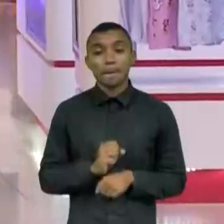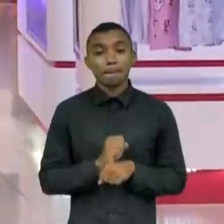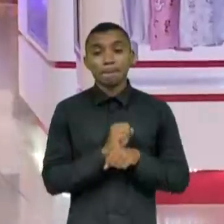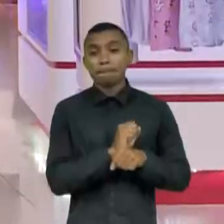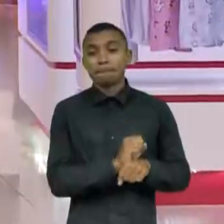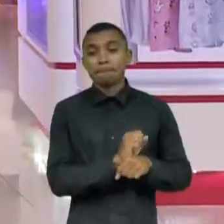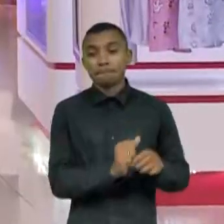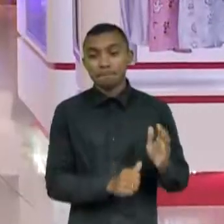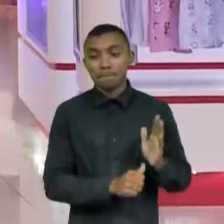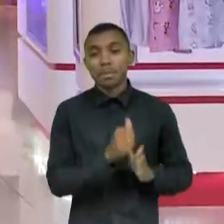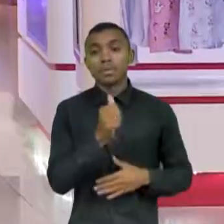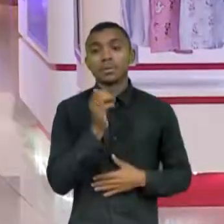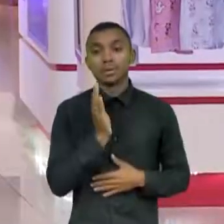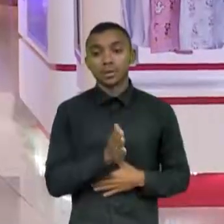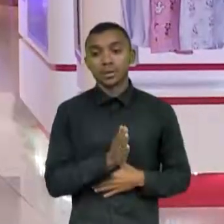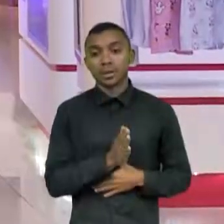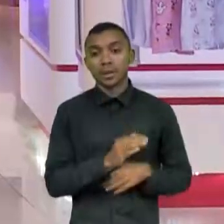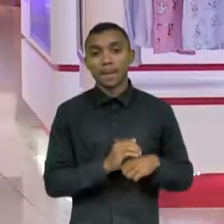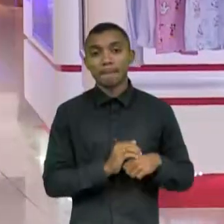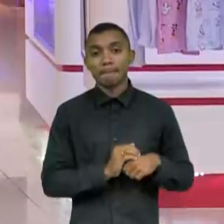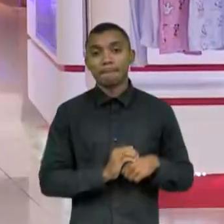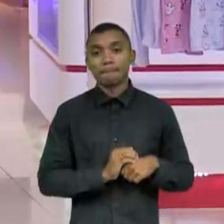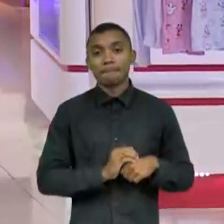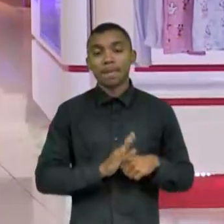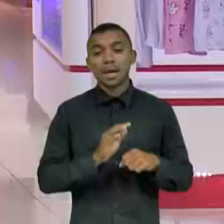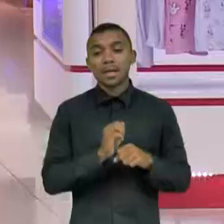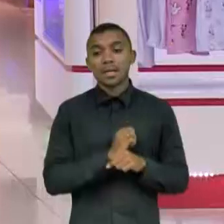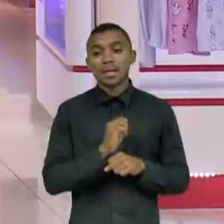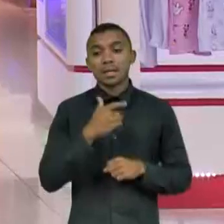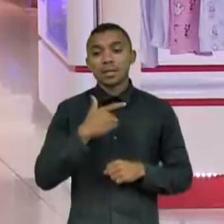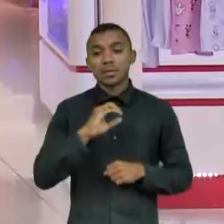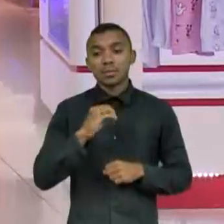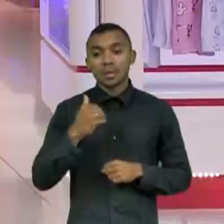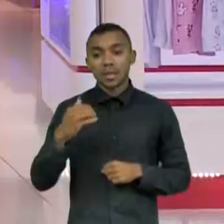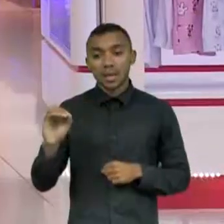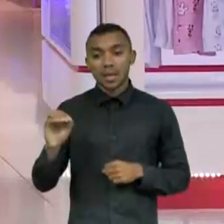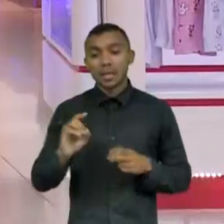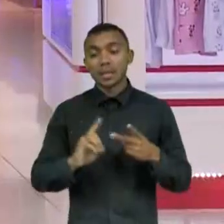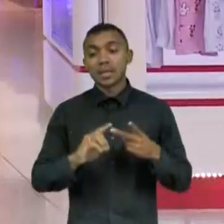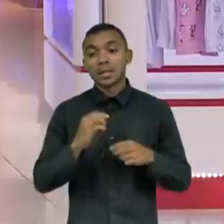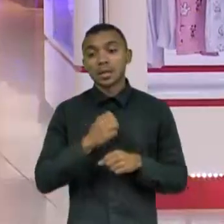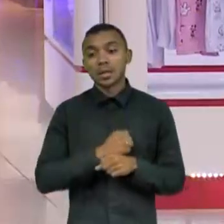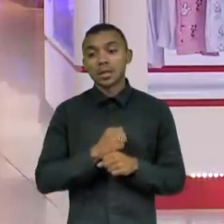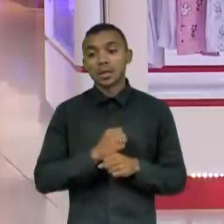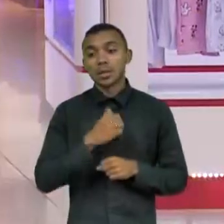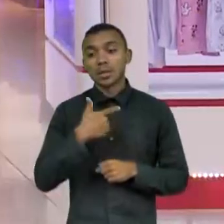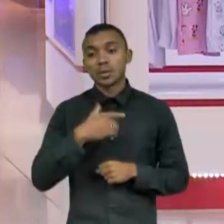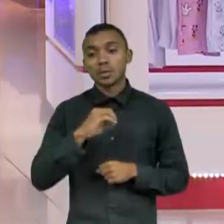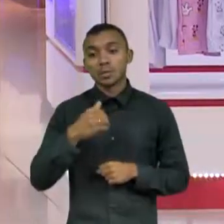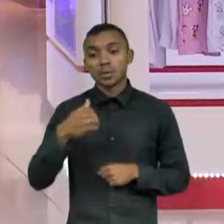o aumento anual do PIB per capita entre 2010 e 2019. A alta foi de apenas